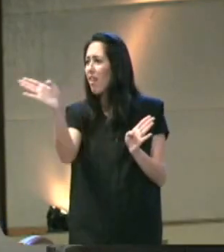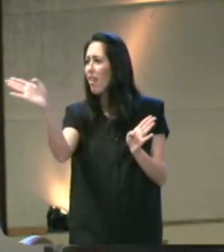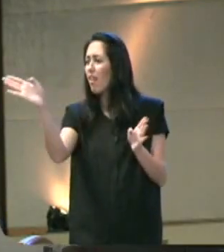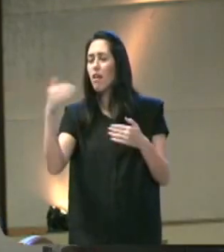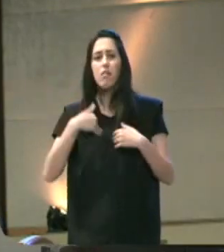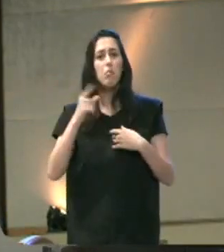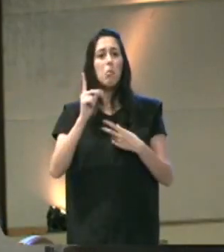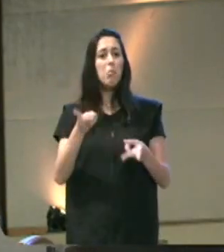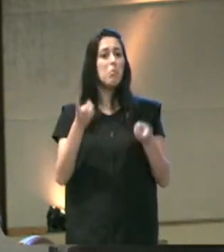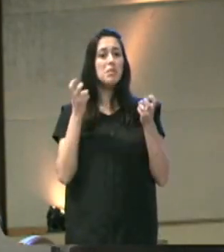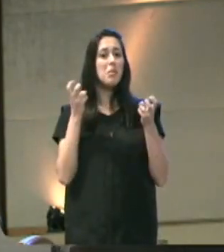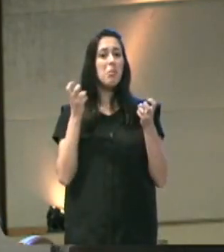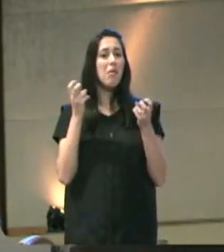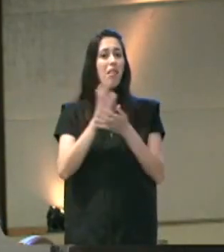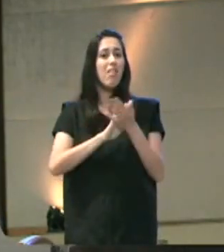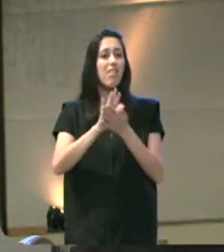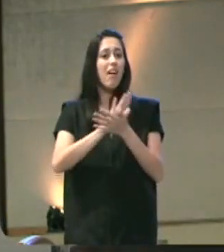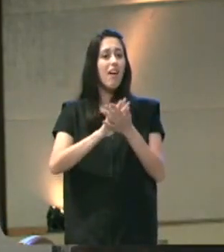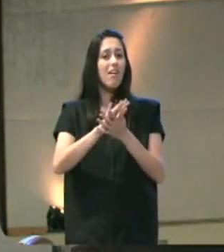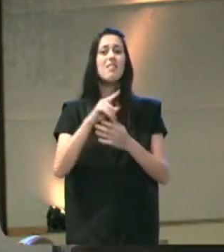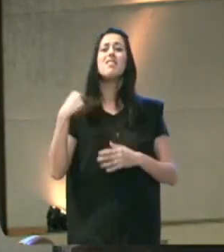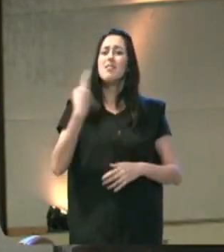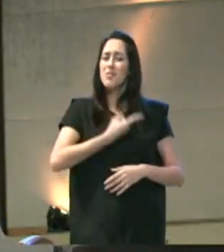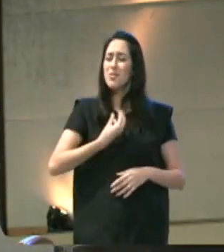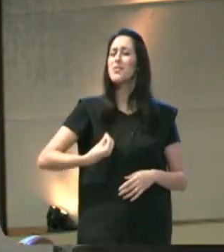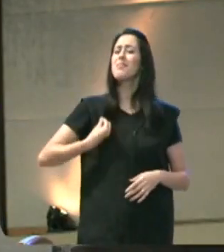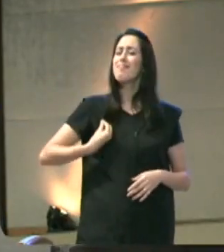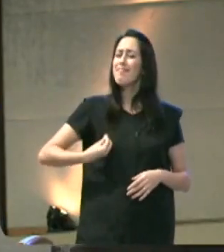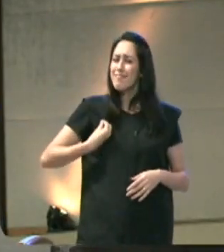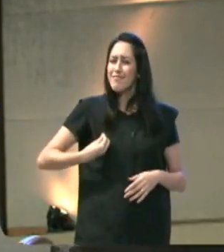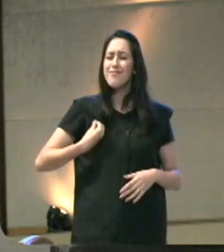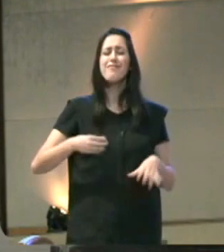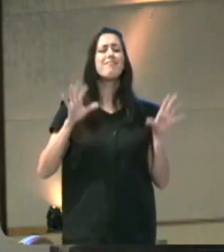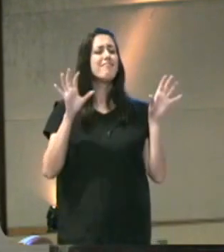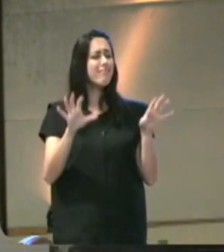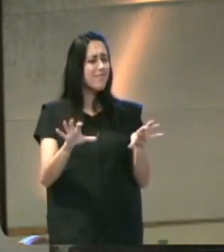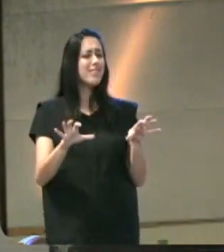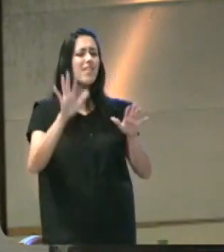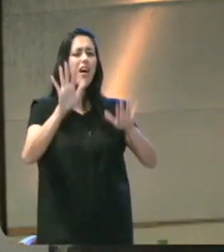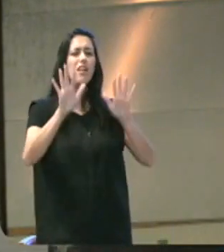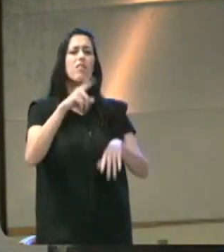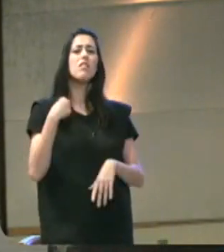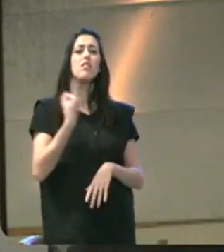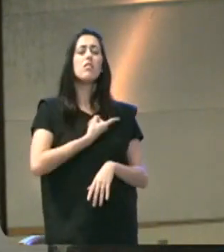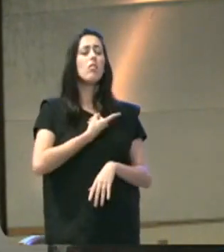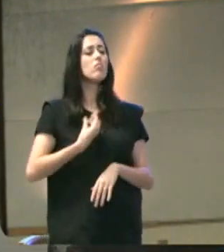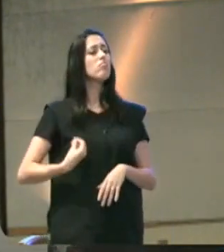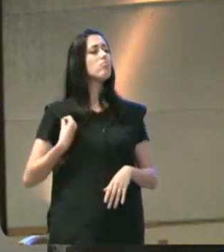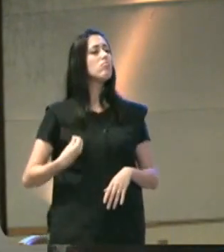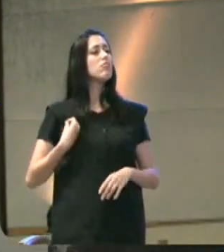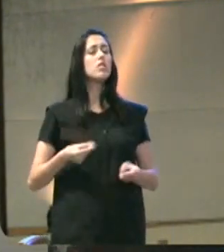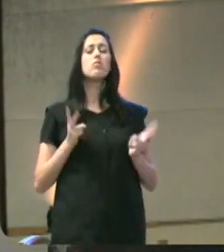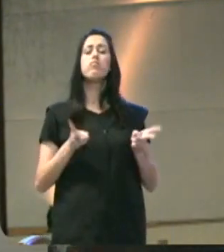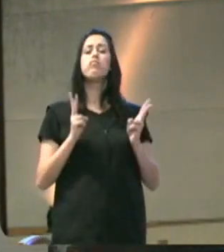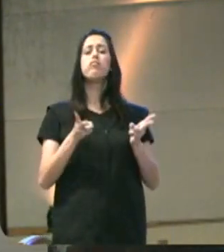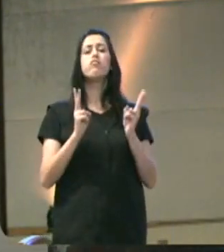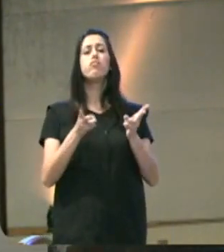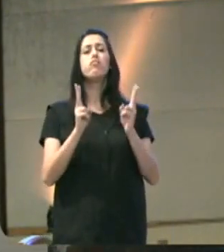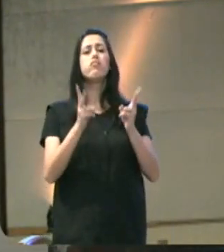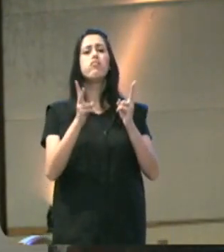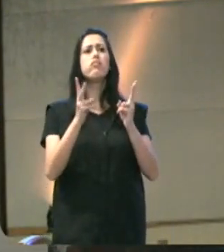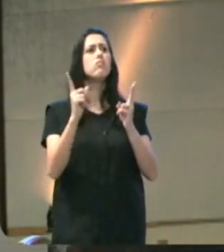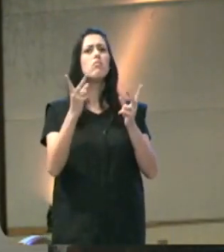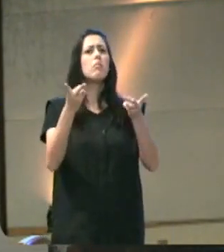Eu penso que às vezes na nossa vida é assim. A gente entra no piloto automático e não é capaz